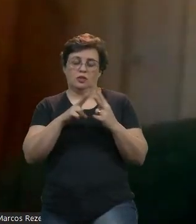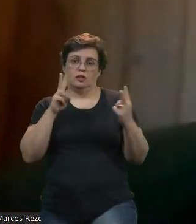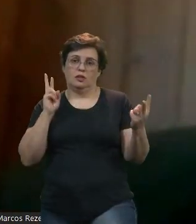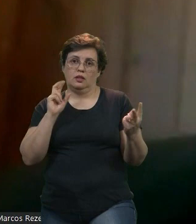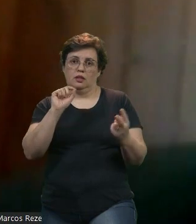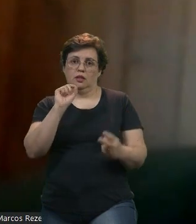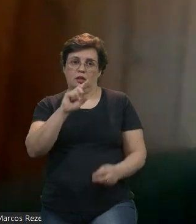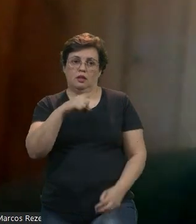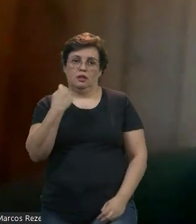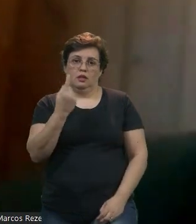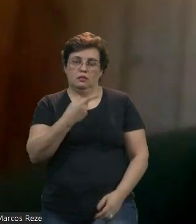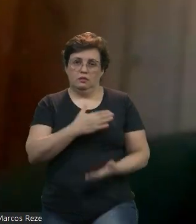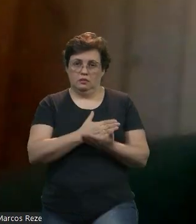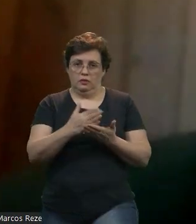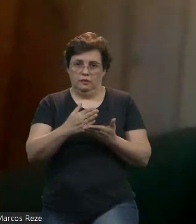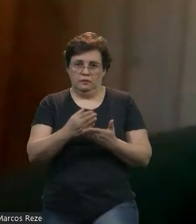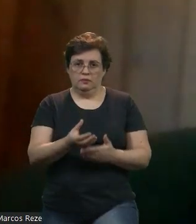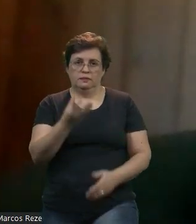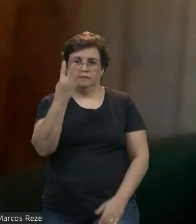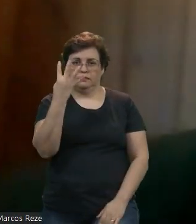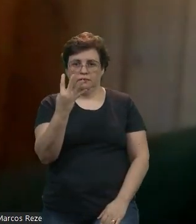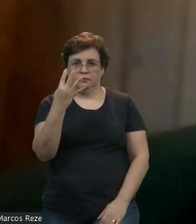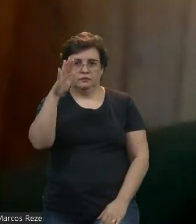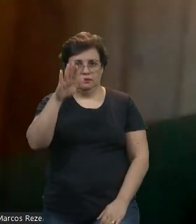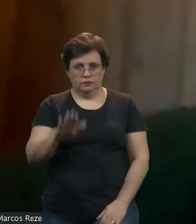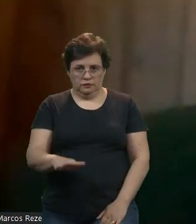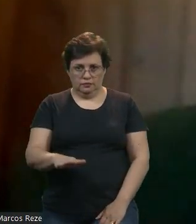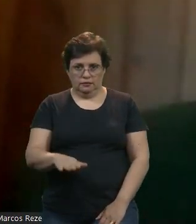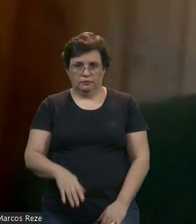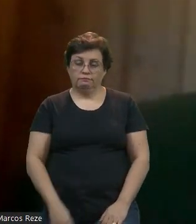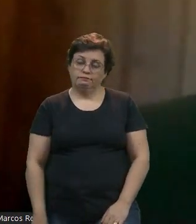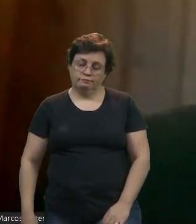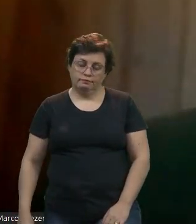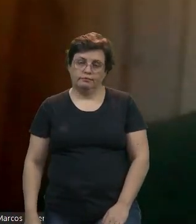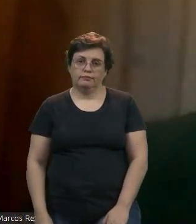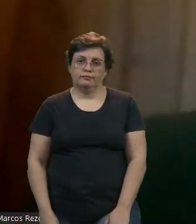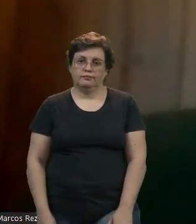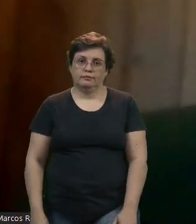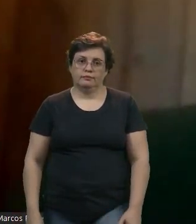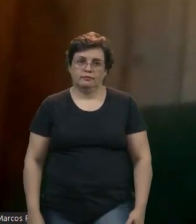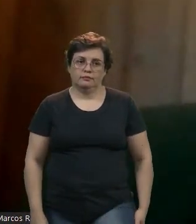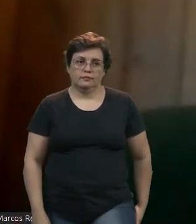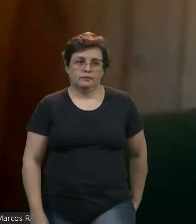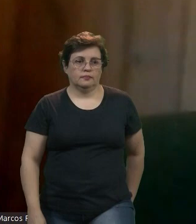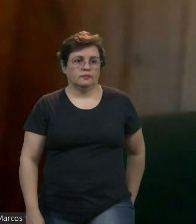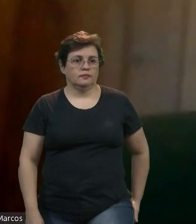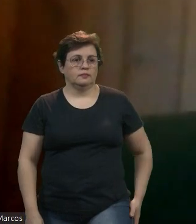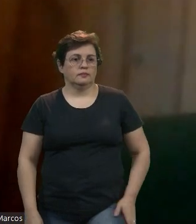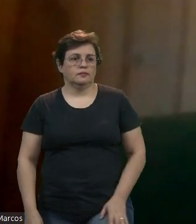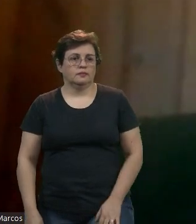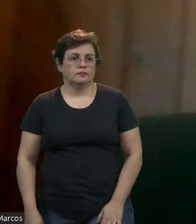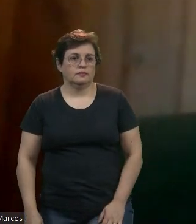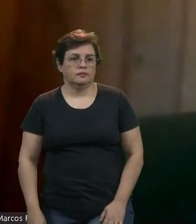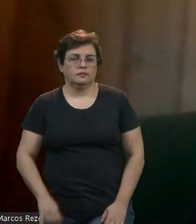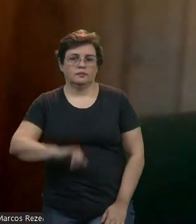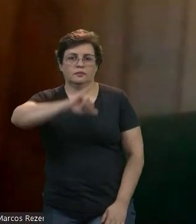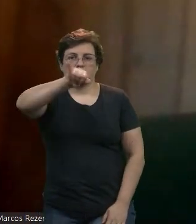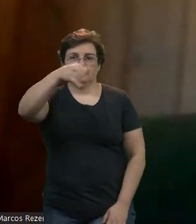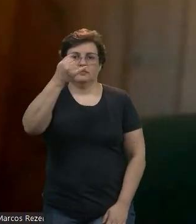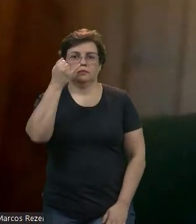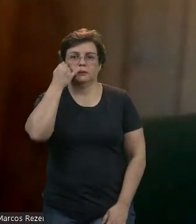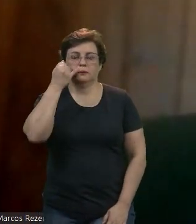que nós deliberamos que nas sessões remotas seriam às 16 horas. Questão de ordem, vereador João do